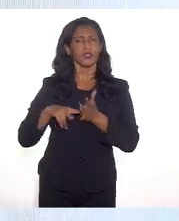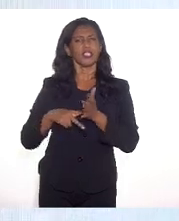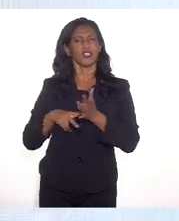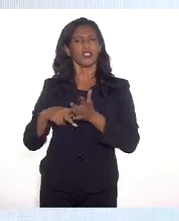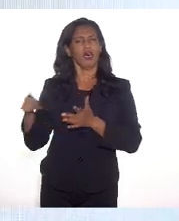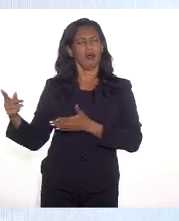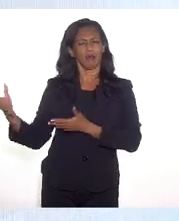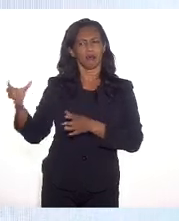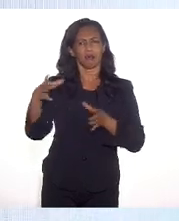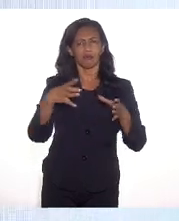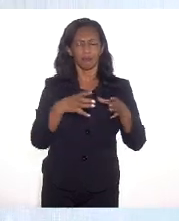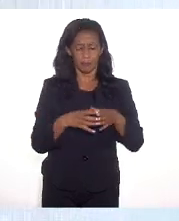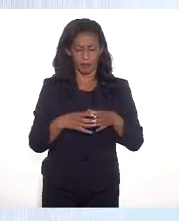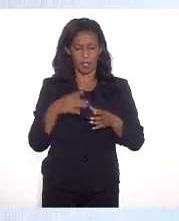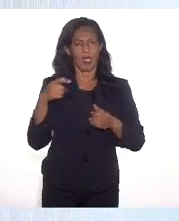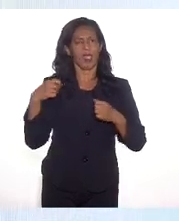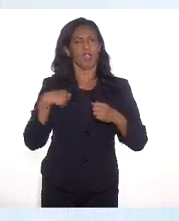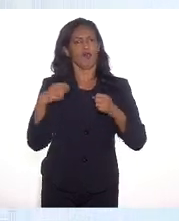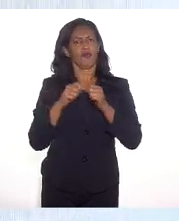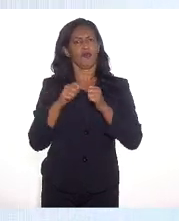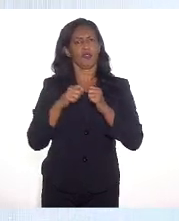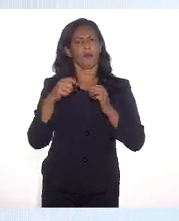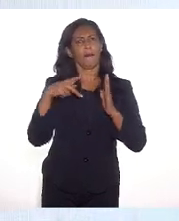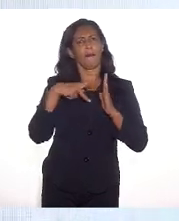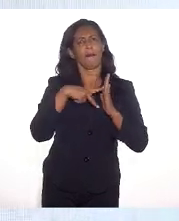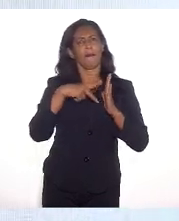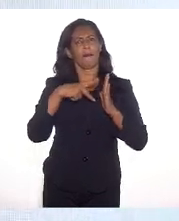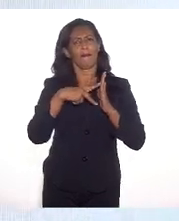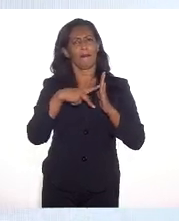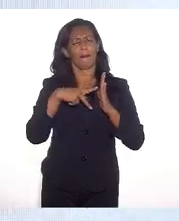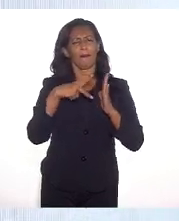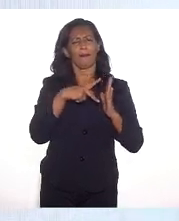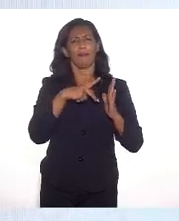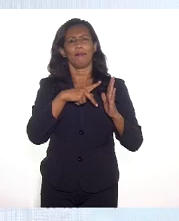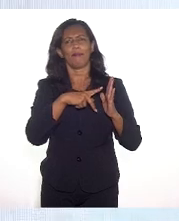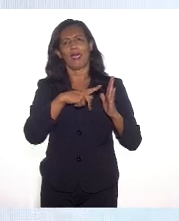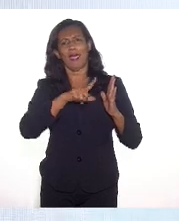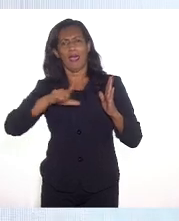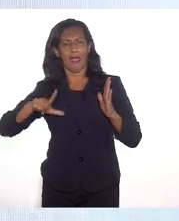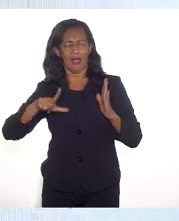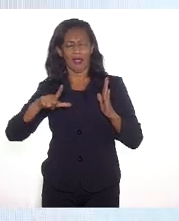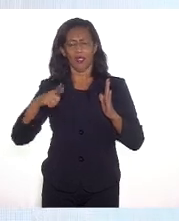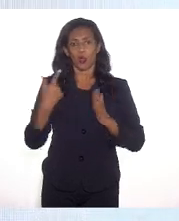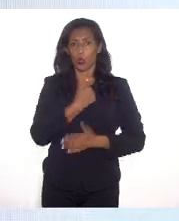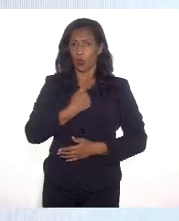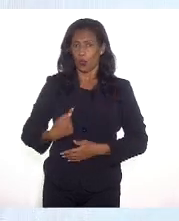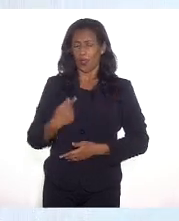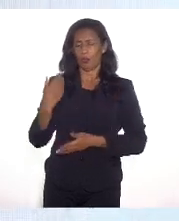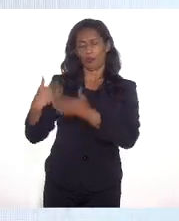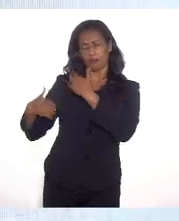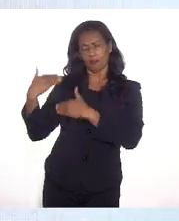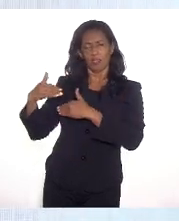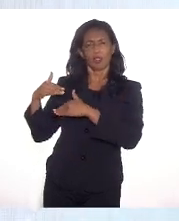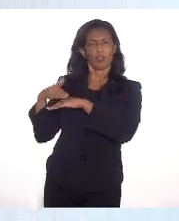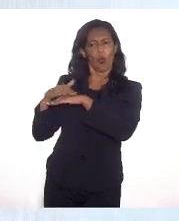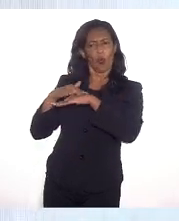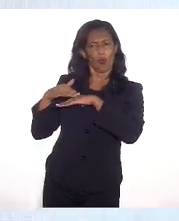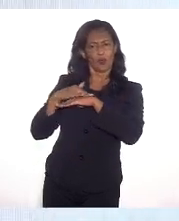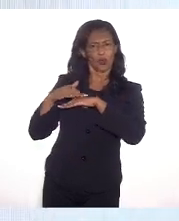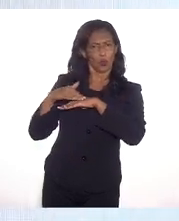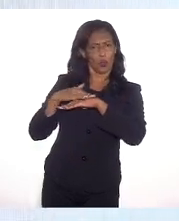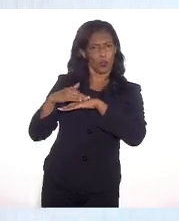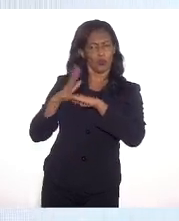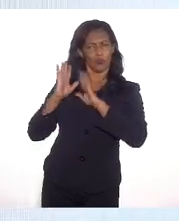apresentei. E o Cláudio tem falado comigo, o governador, há um tempo atrás, que quer